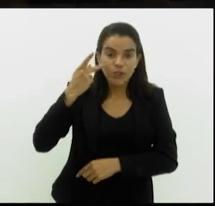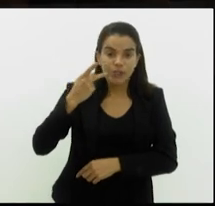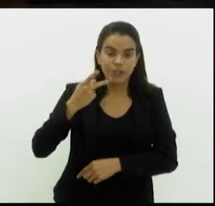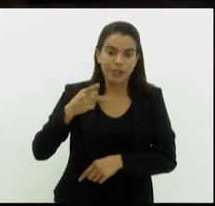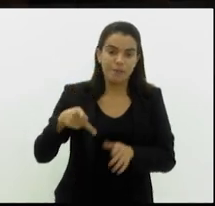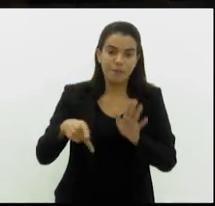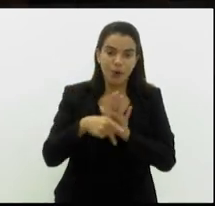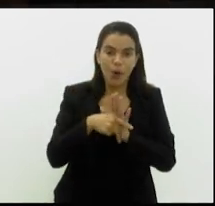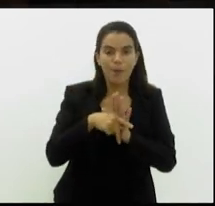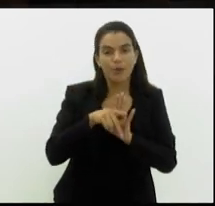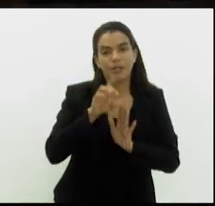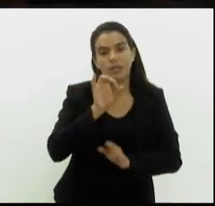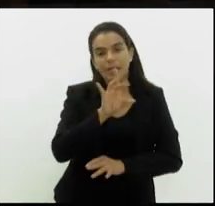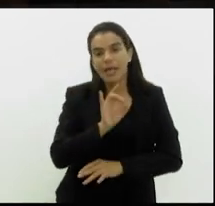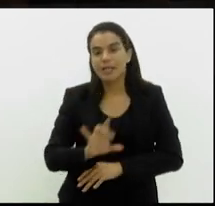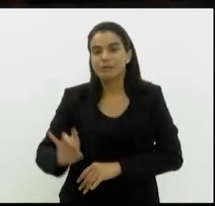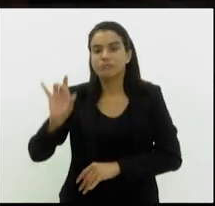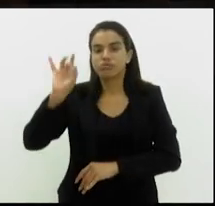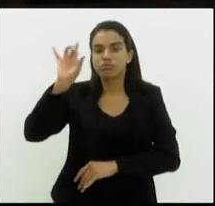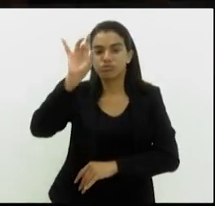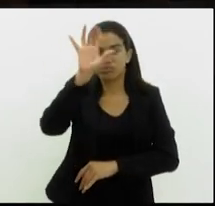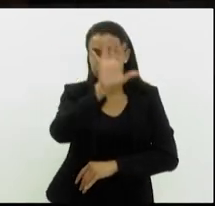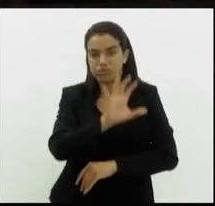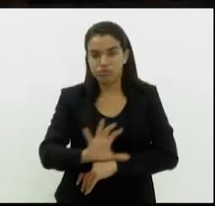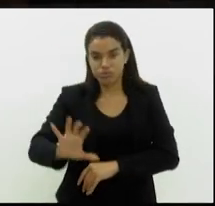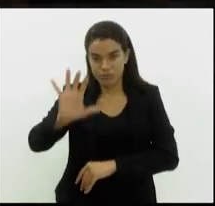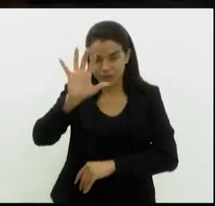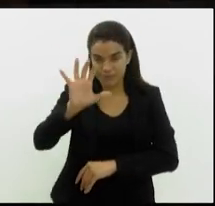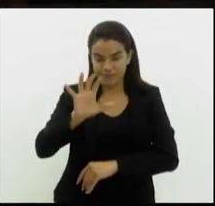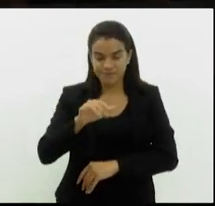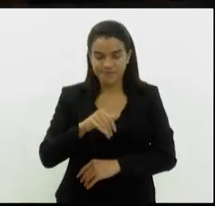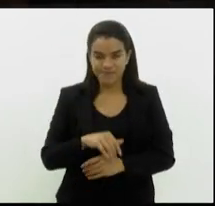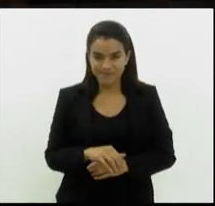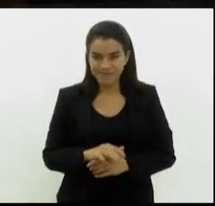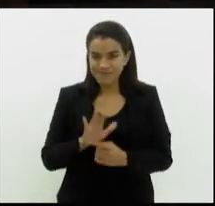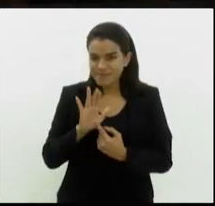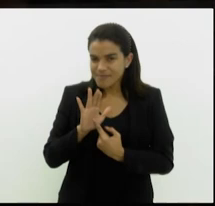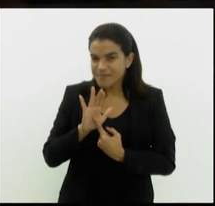Estado. Aí queria aqui apontar